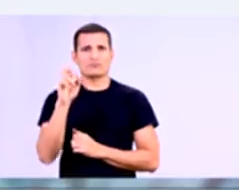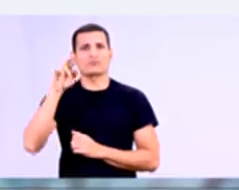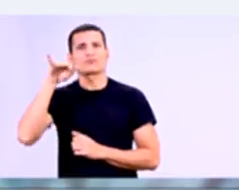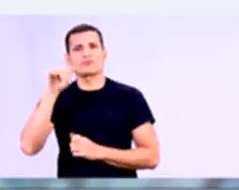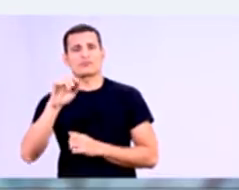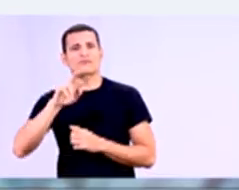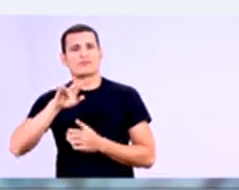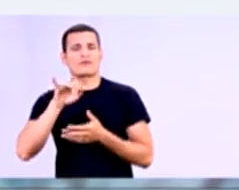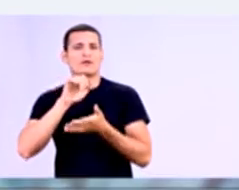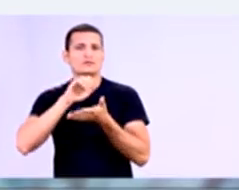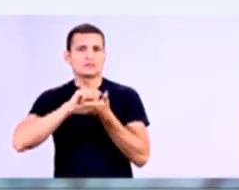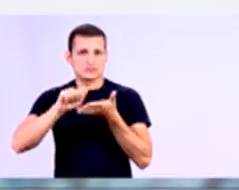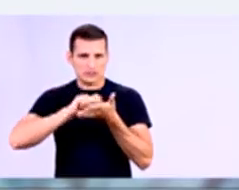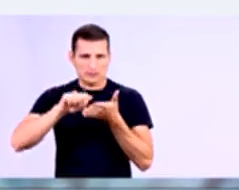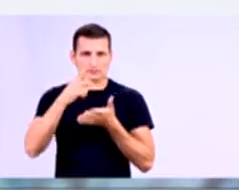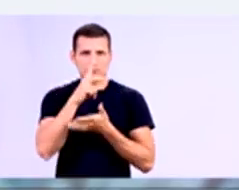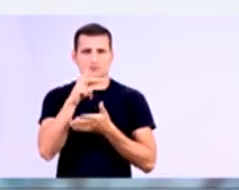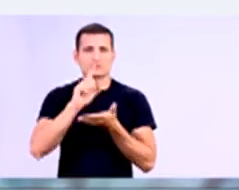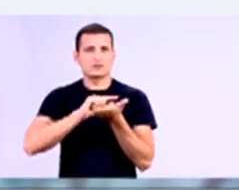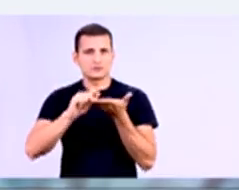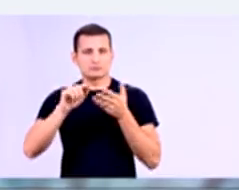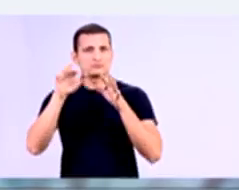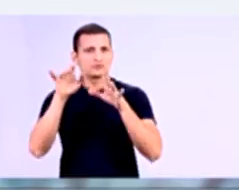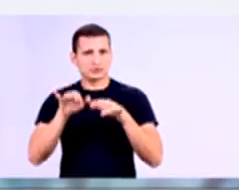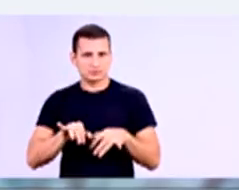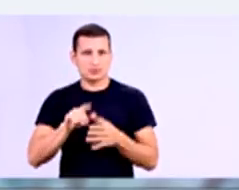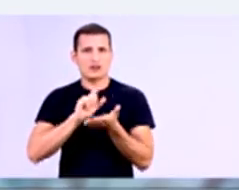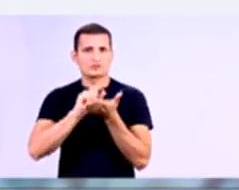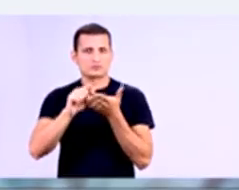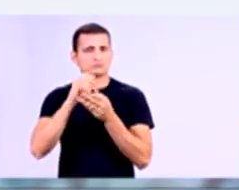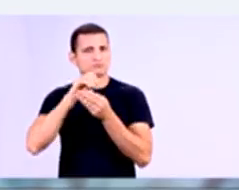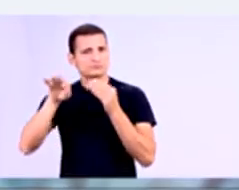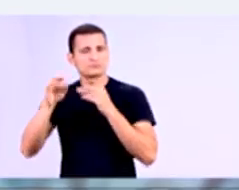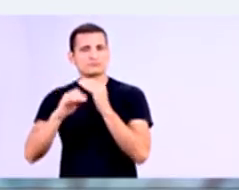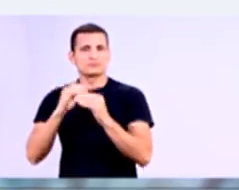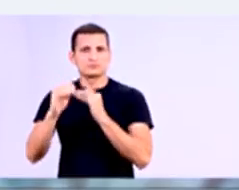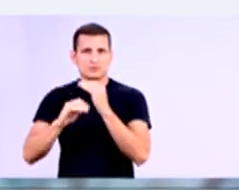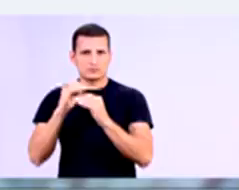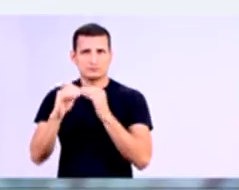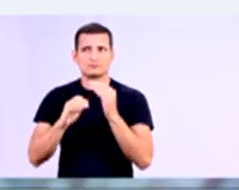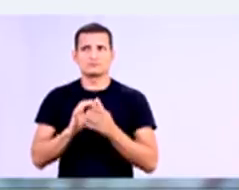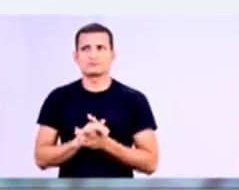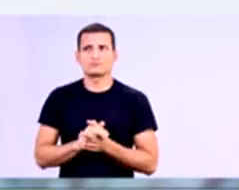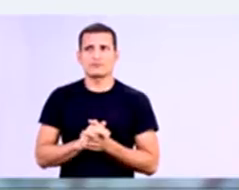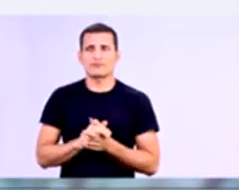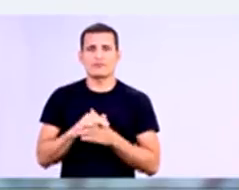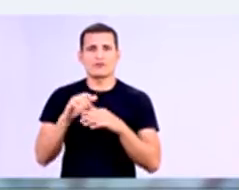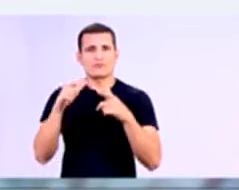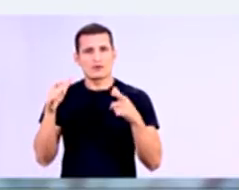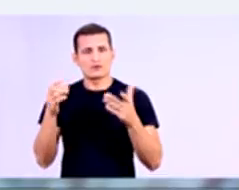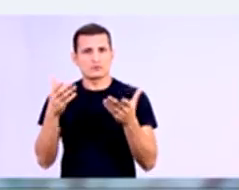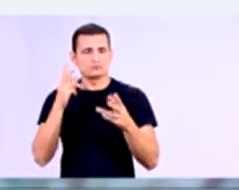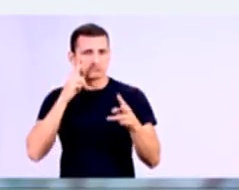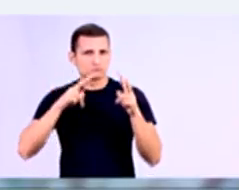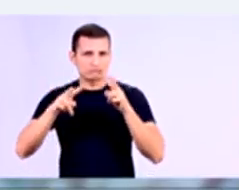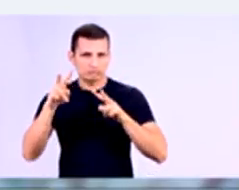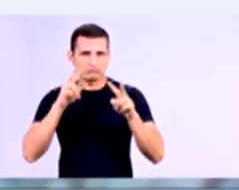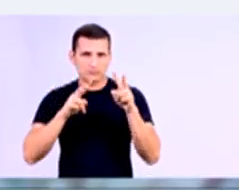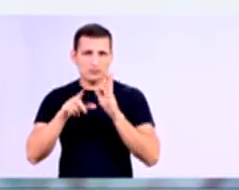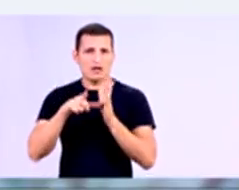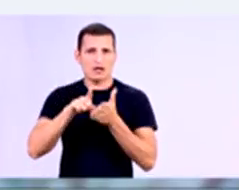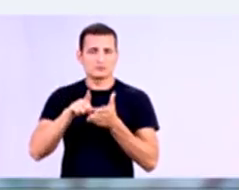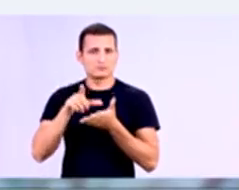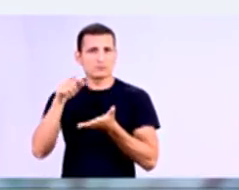dele, digitar o artigo, né, enviando para o banco de dados. Na maioria dos blogs hoje a gente visualiza antes